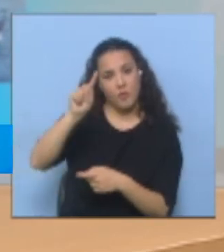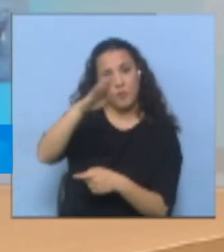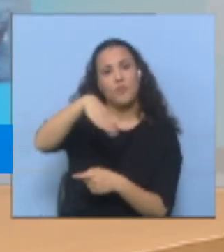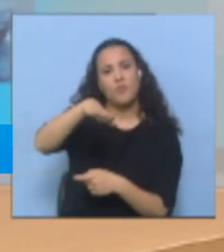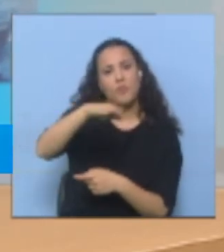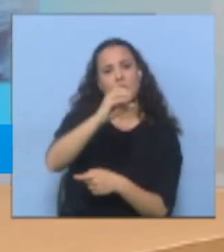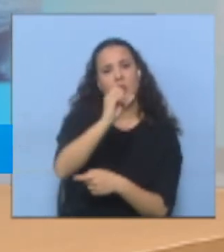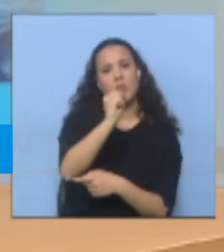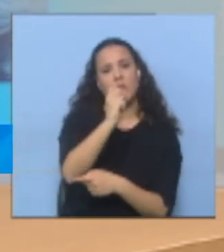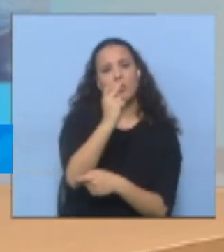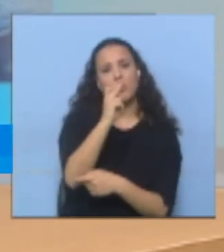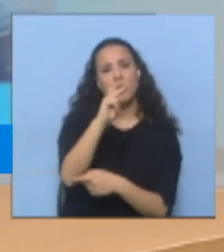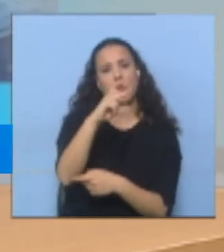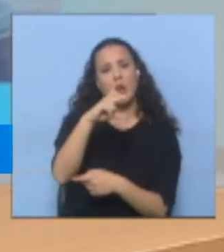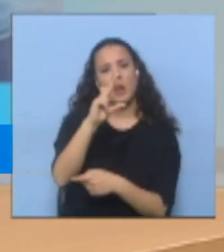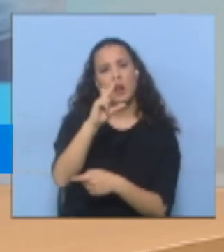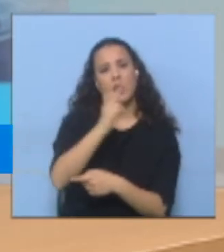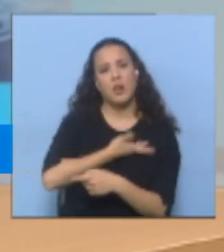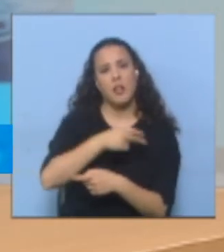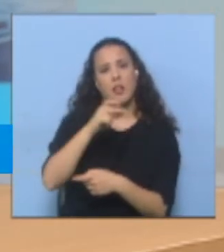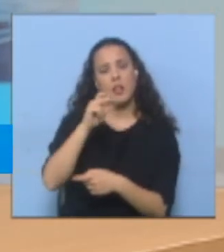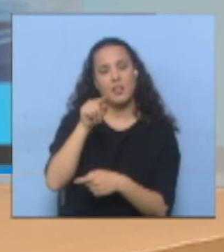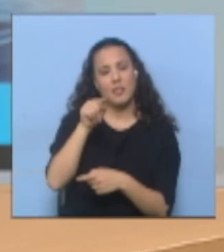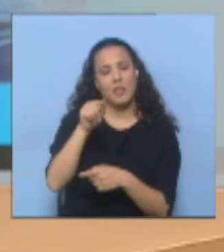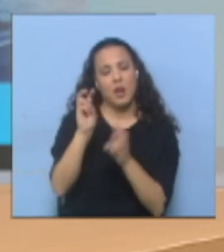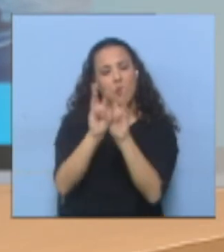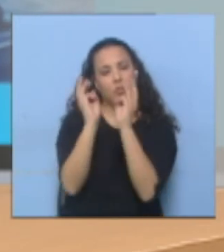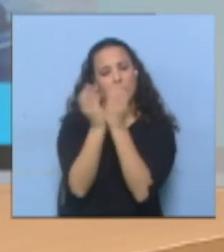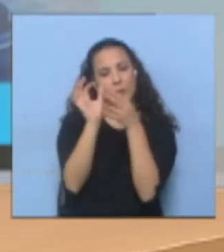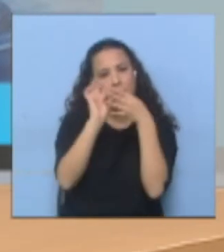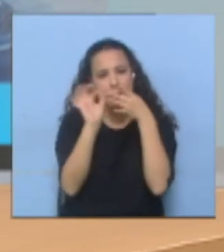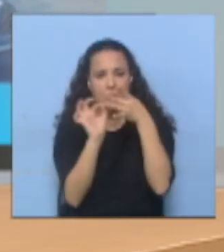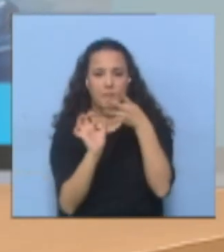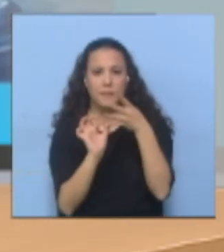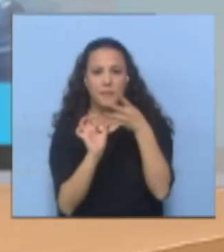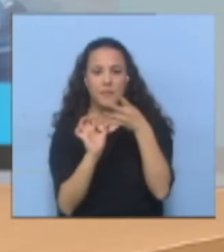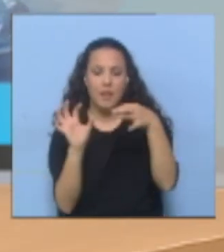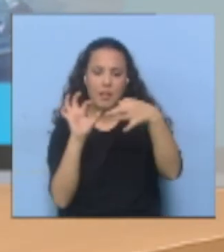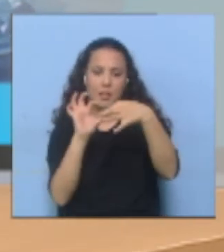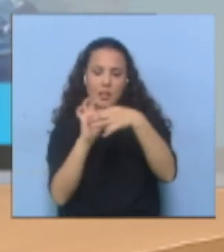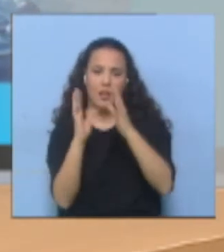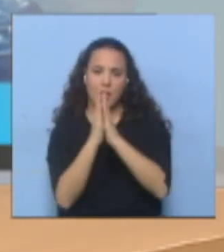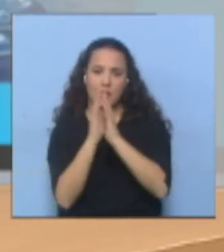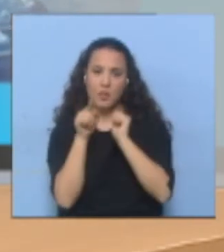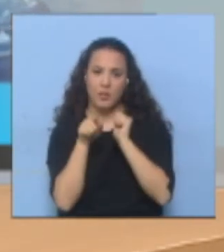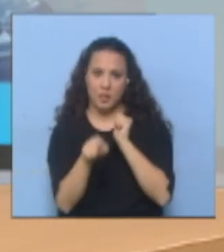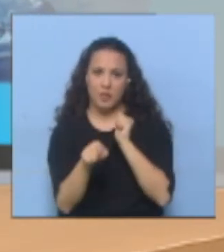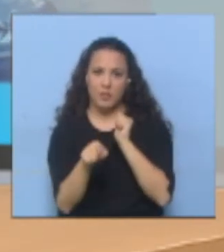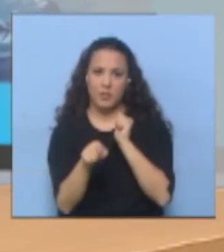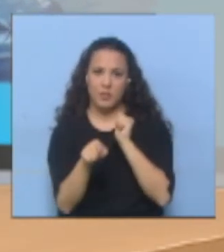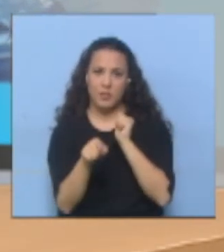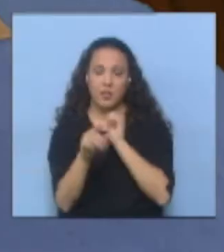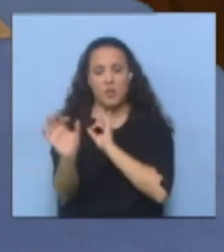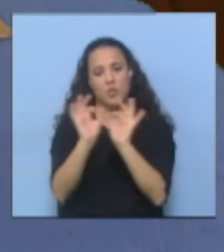é organizado também um workshop específico sobre o turismo de herança judaica. Também aí são organizados uns